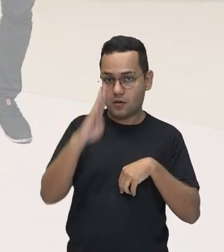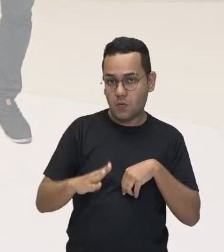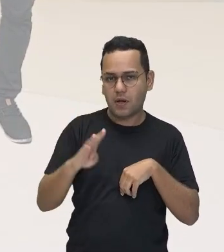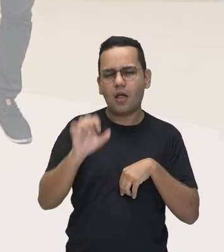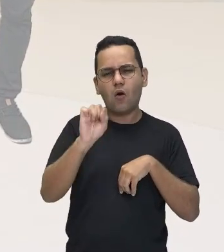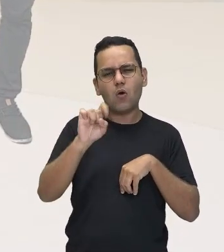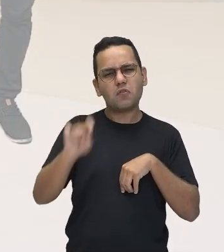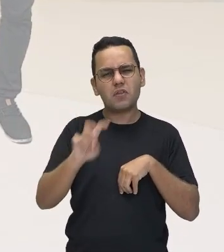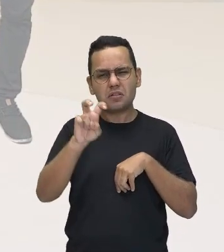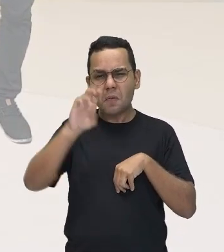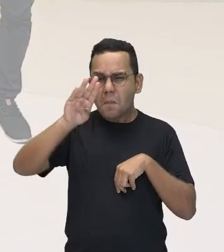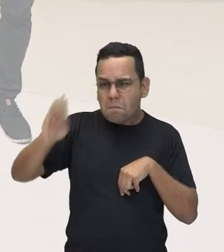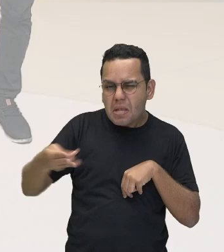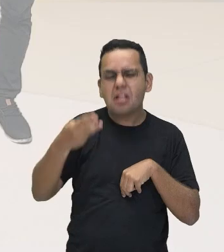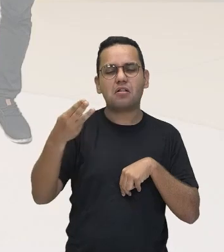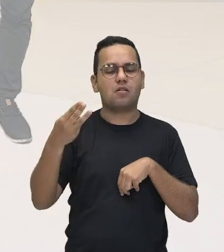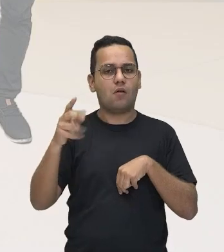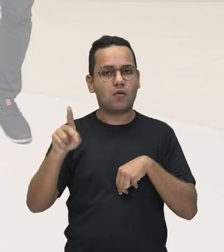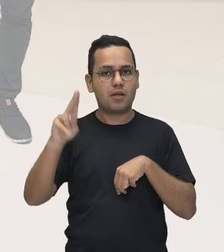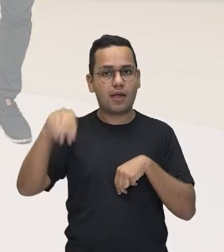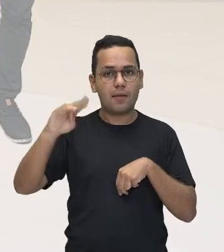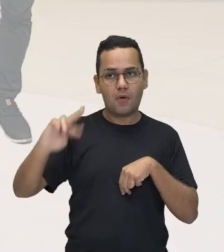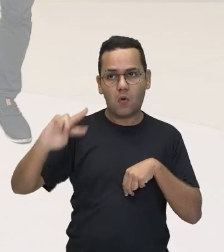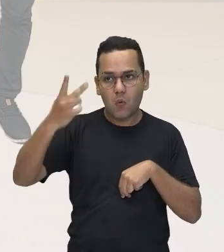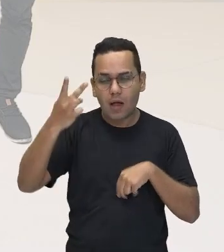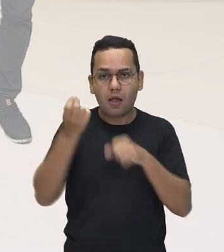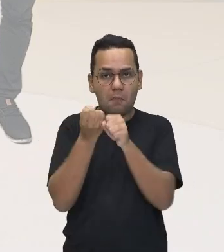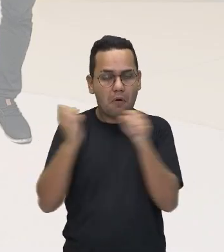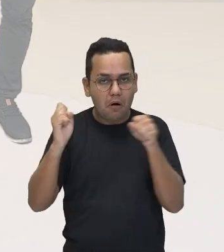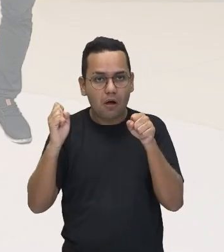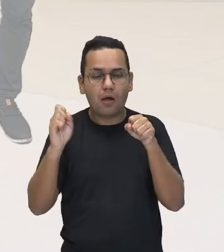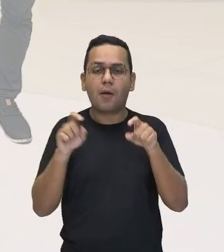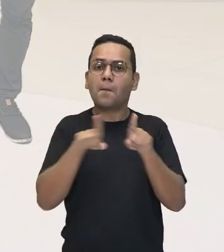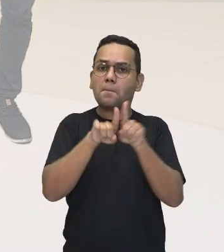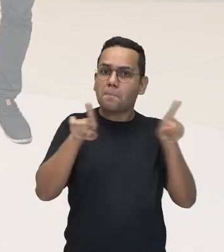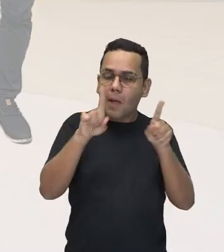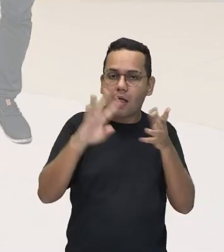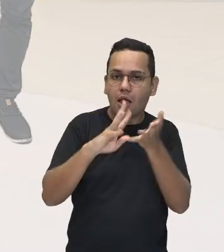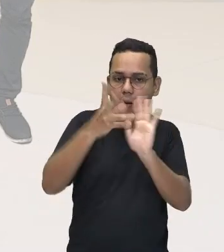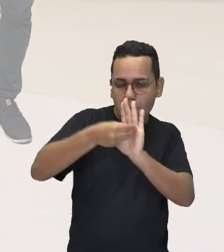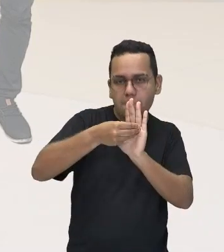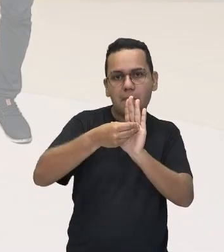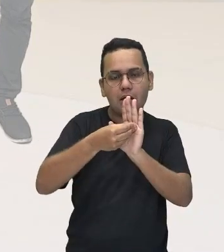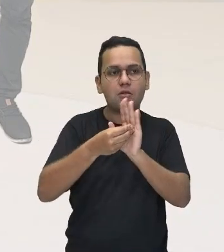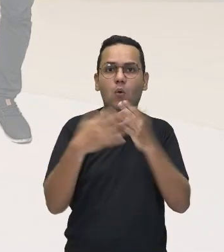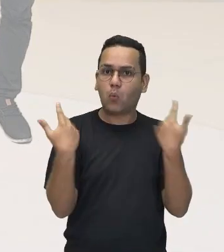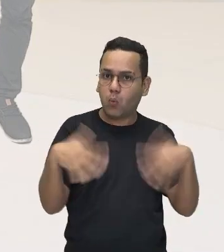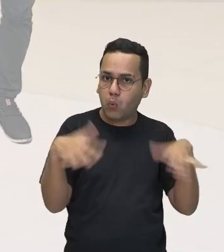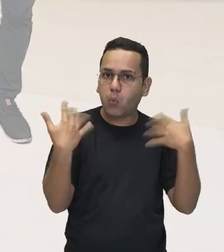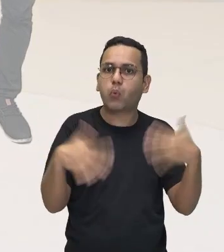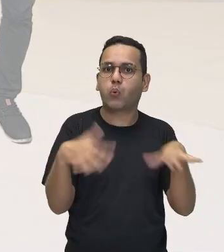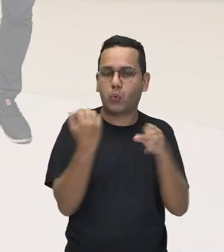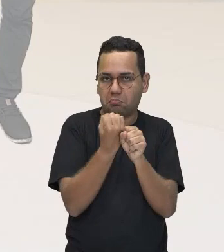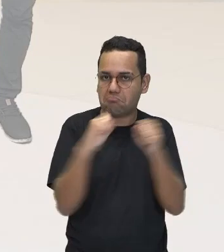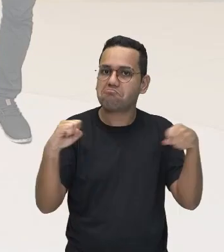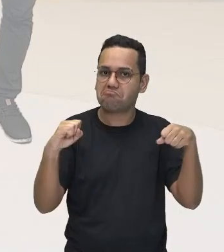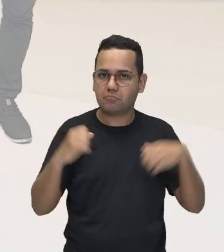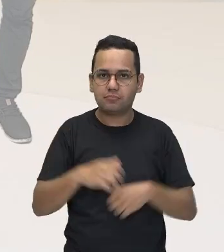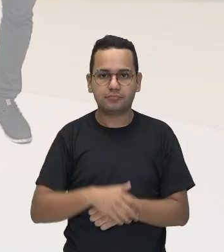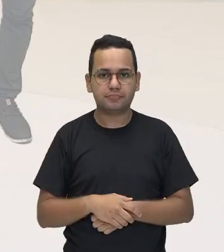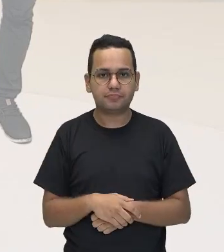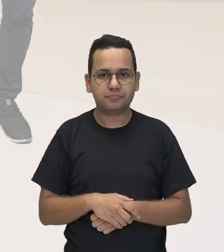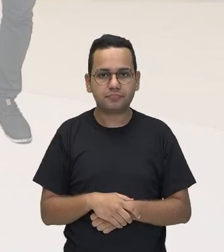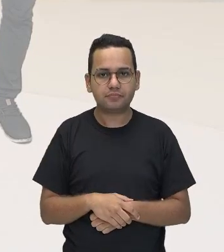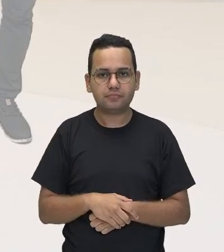quadrados aproximadamente. Então é muito território, tá certo? Envolvendo ali diversos países também. Bem, estamos falando do bioma